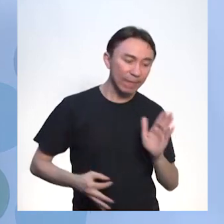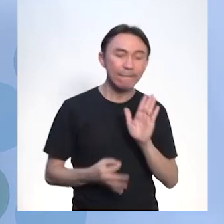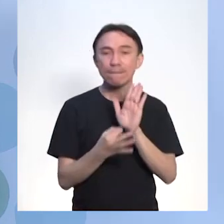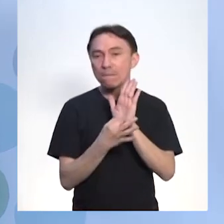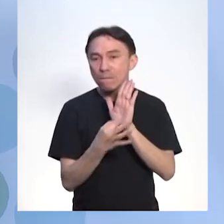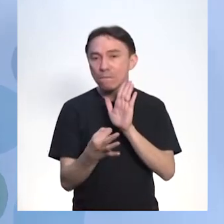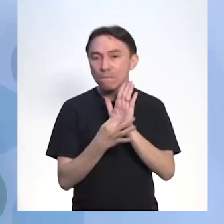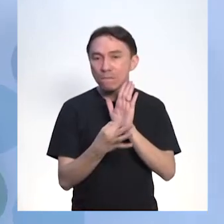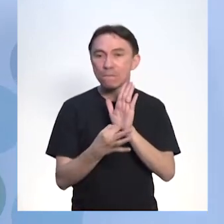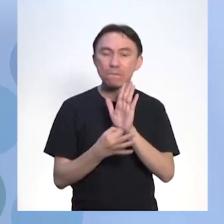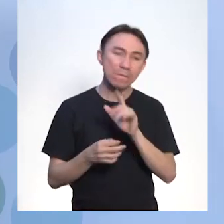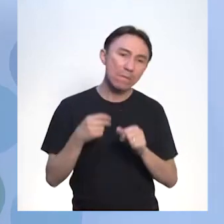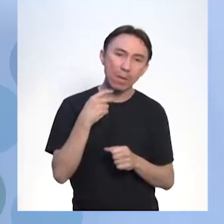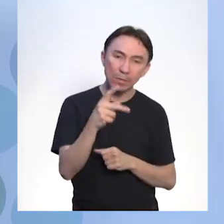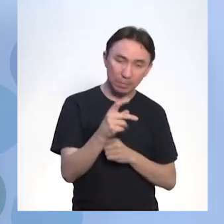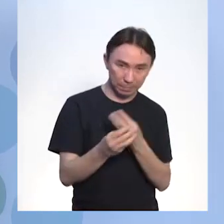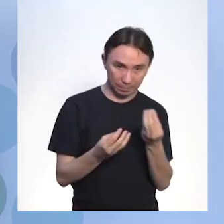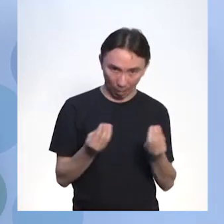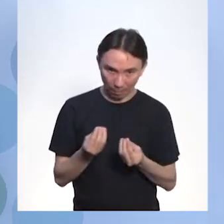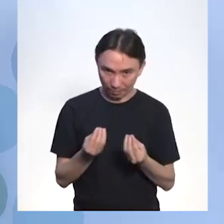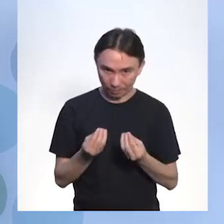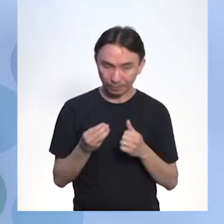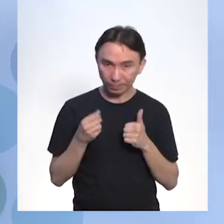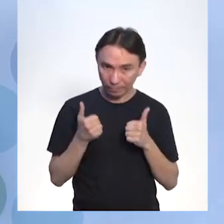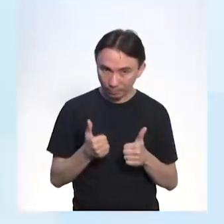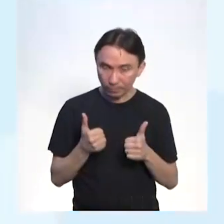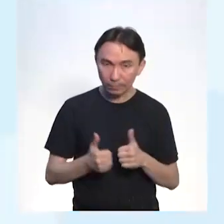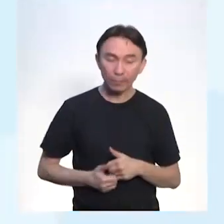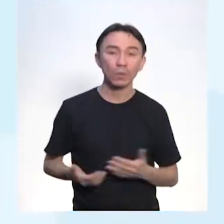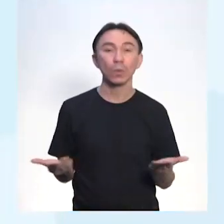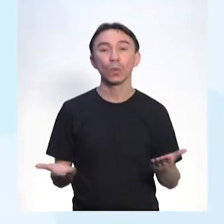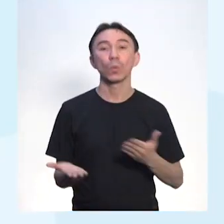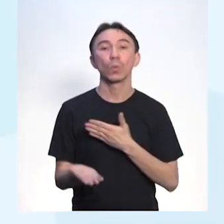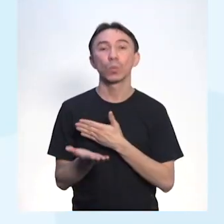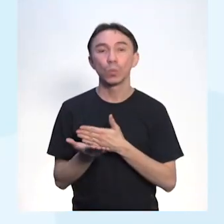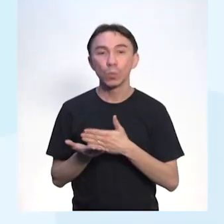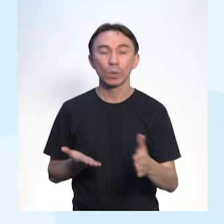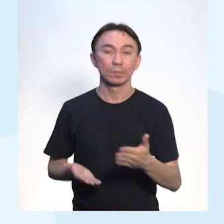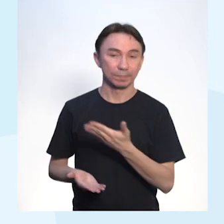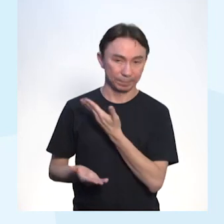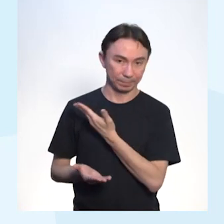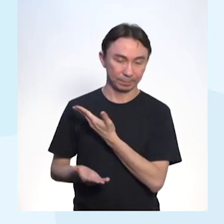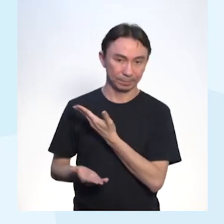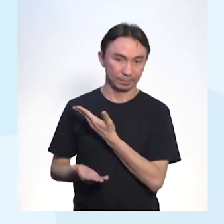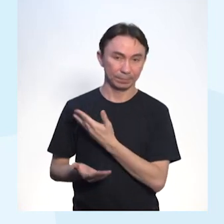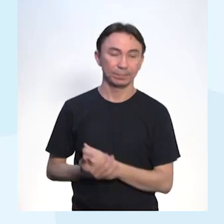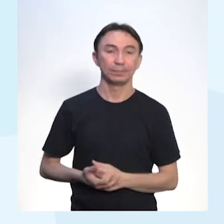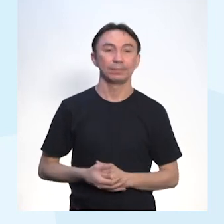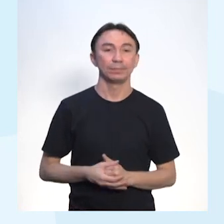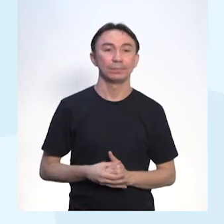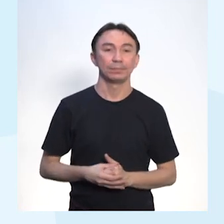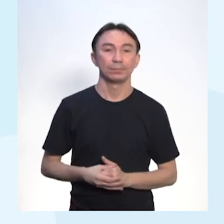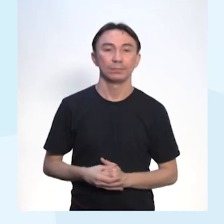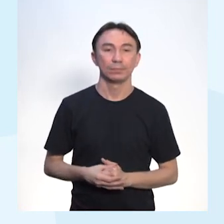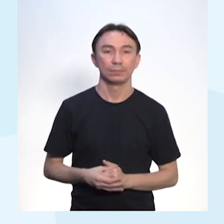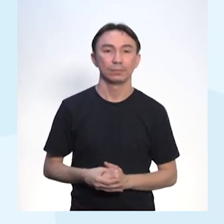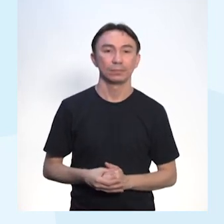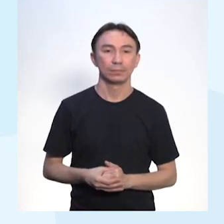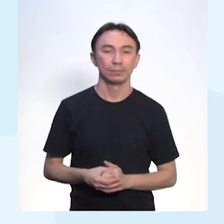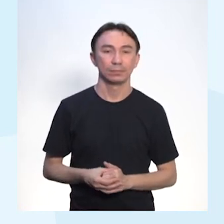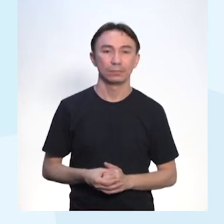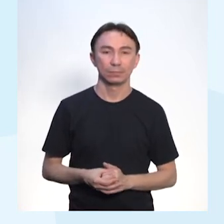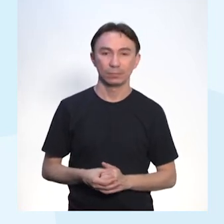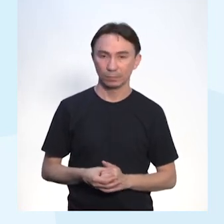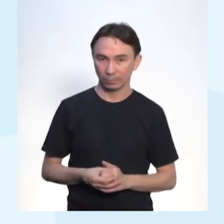e a pesquisa do estudante. Então, na tela, questão disparadora. Do ponto de